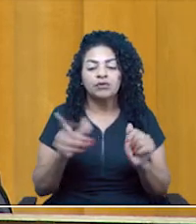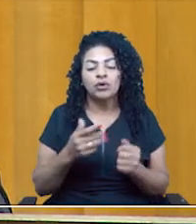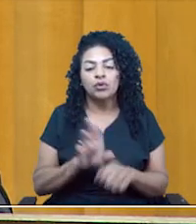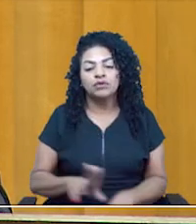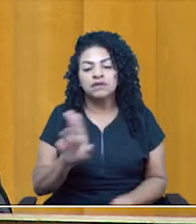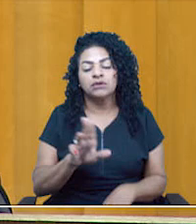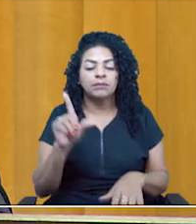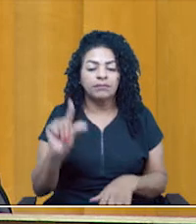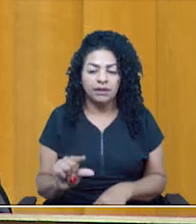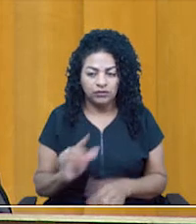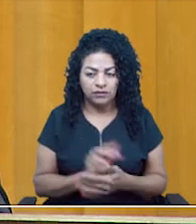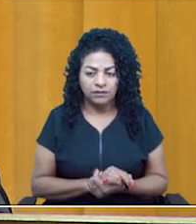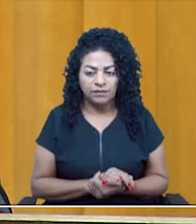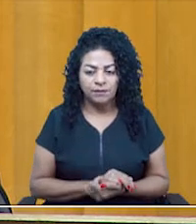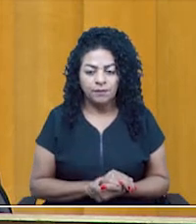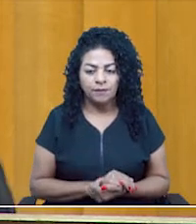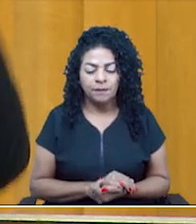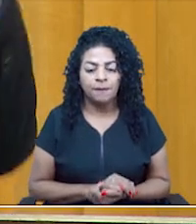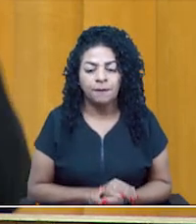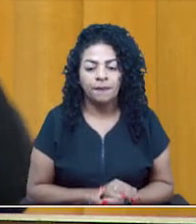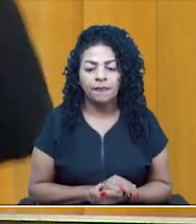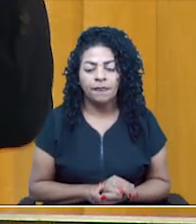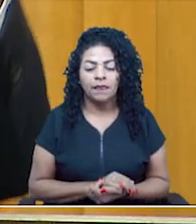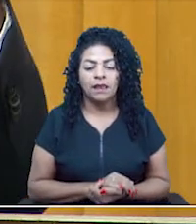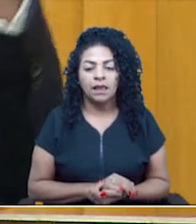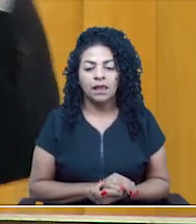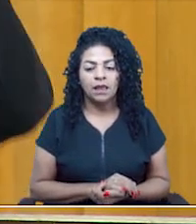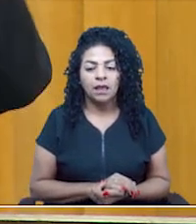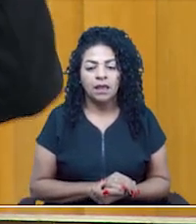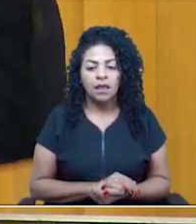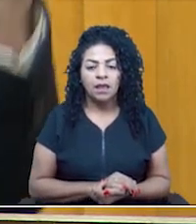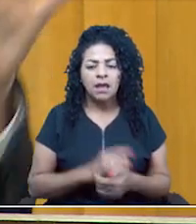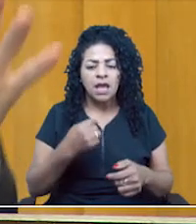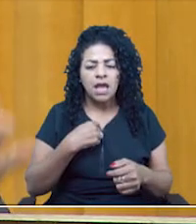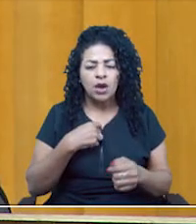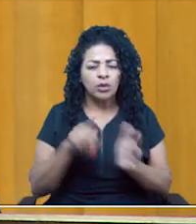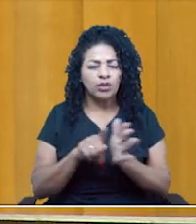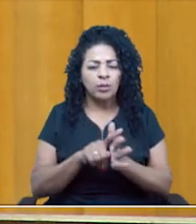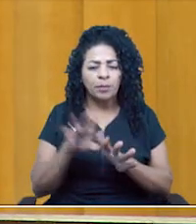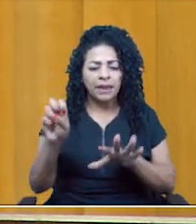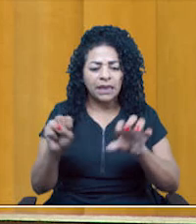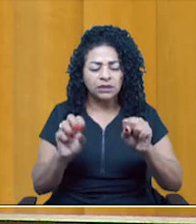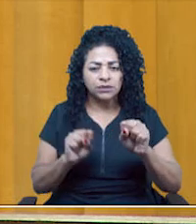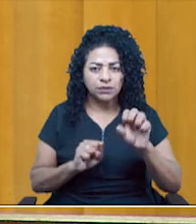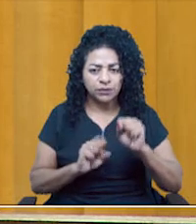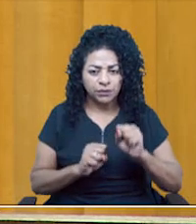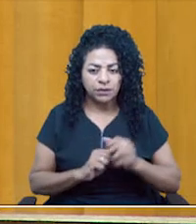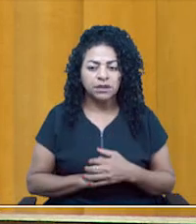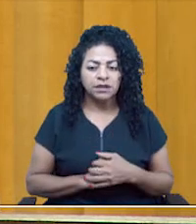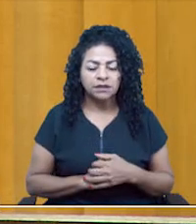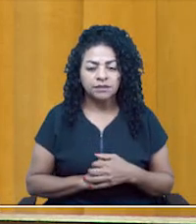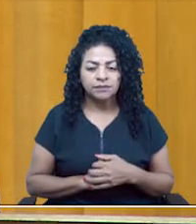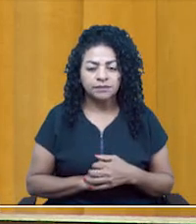Outro ponto, outra peça agora do quebra-cabeça. Veja, eu estou pegando peças do mosaico ali para tentar fazer uma espécie de